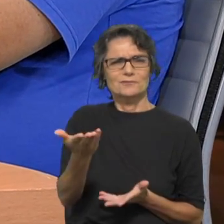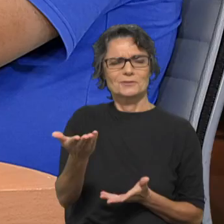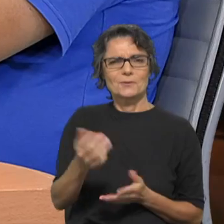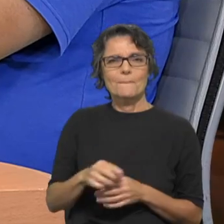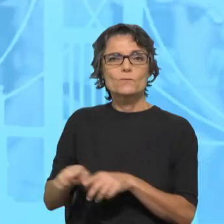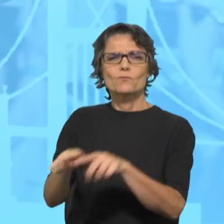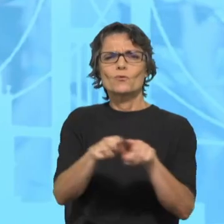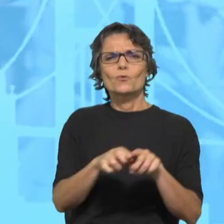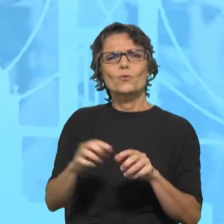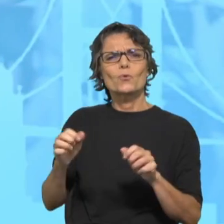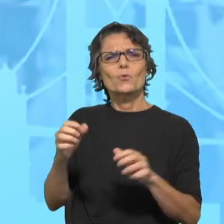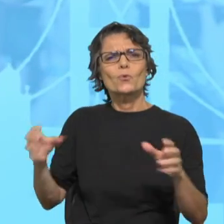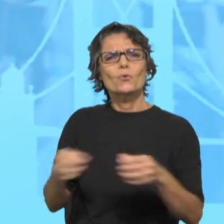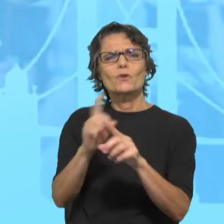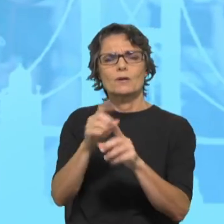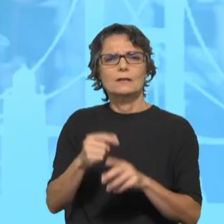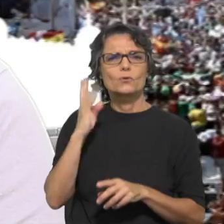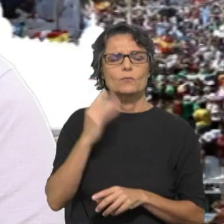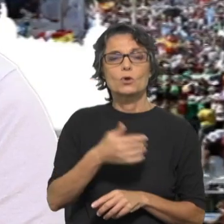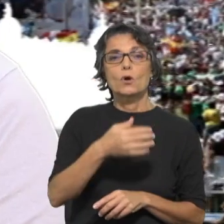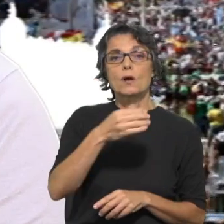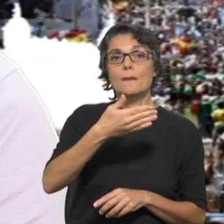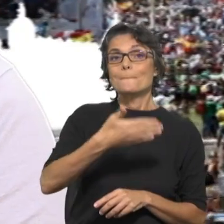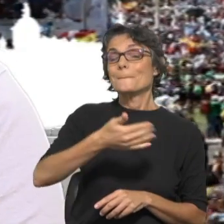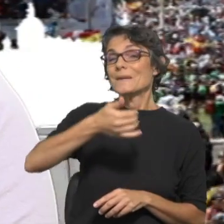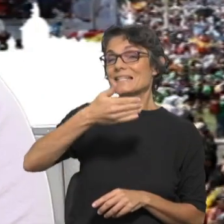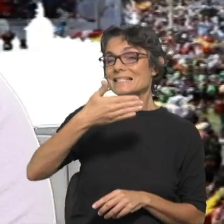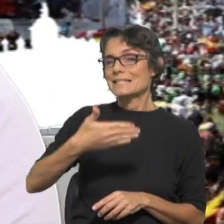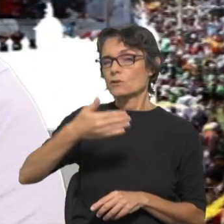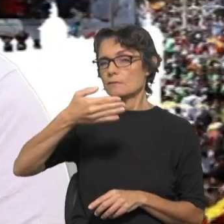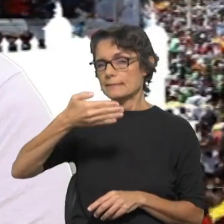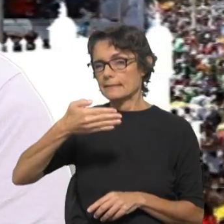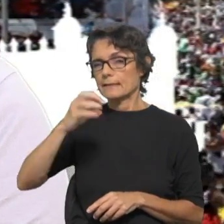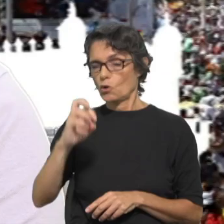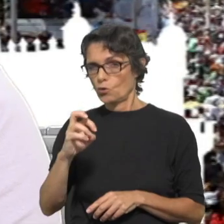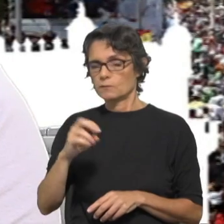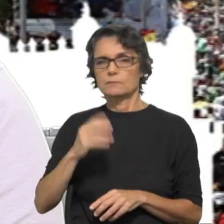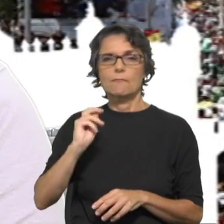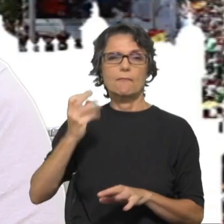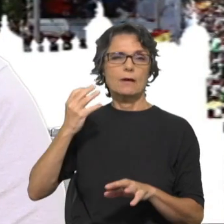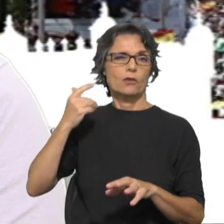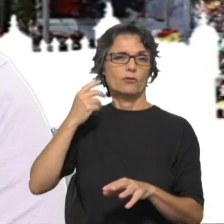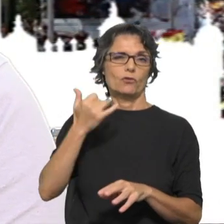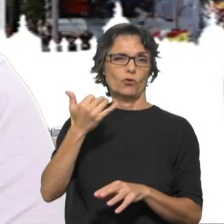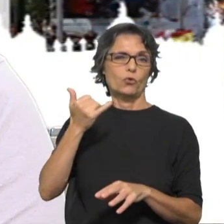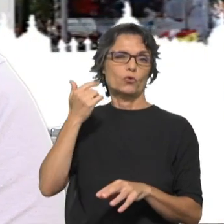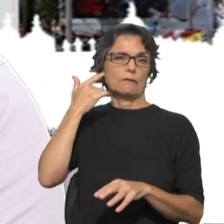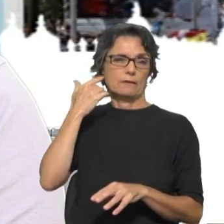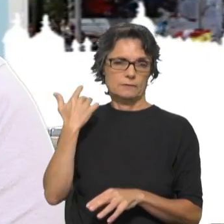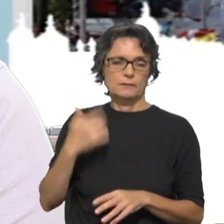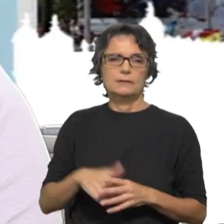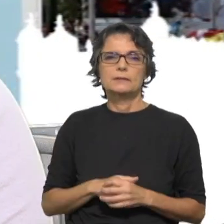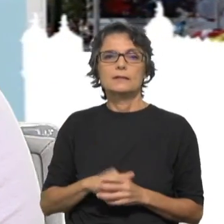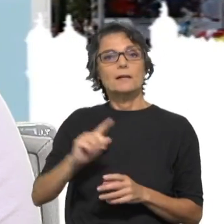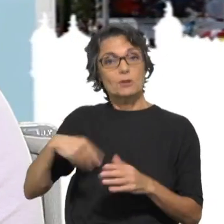que fez? Eu fiz o 1178 há 12 anos. Há 12 anos. E daí para cá também manteve essa ligação aos convívios